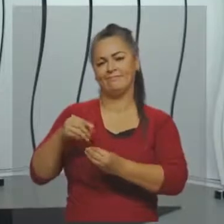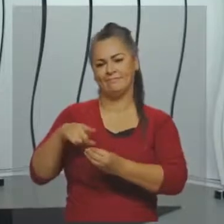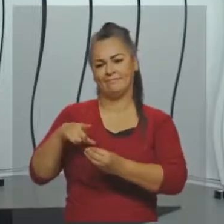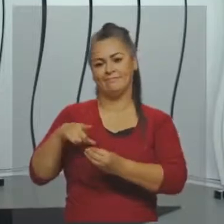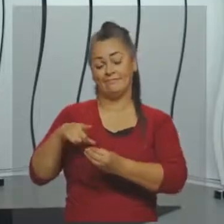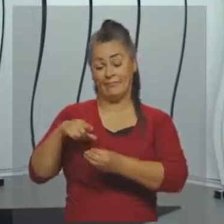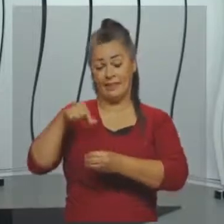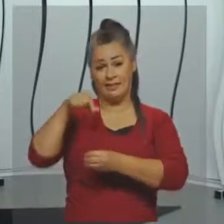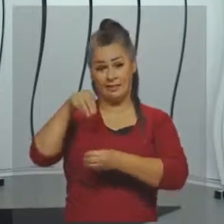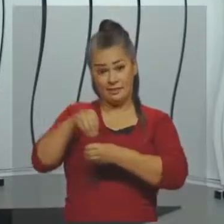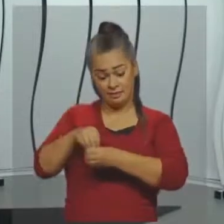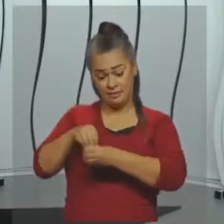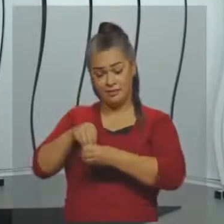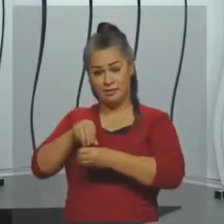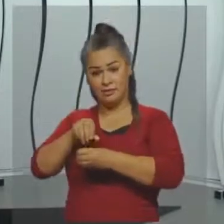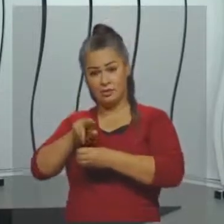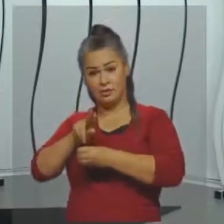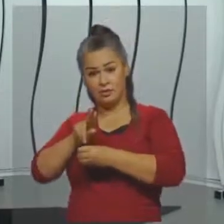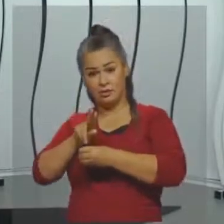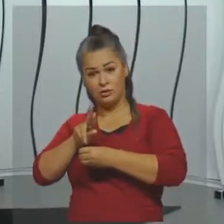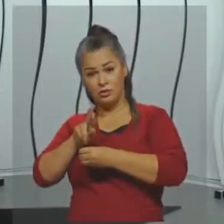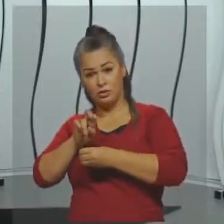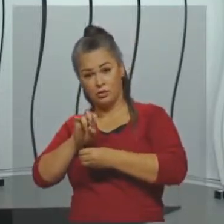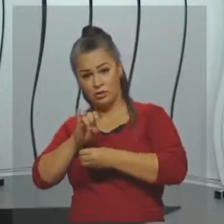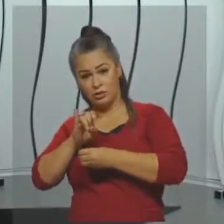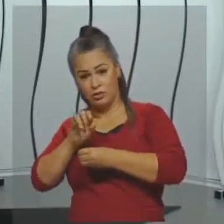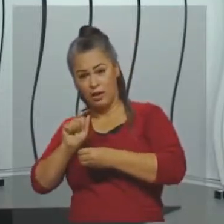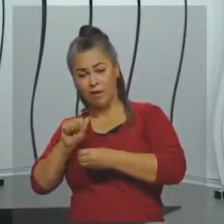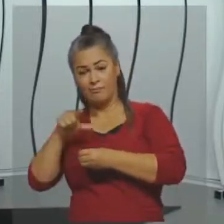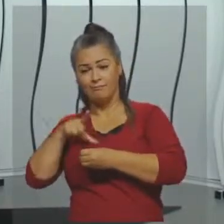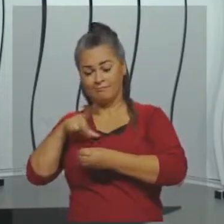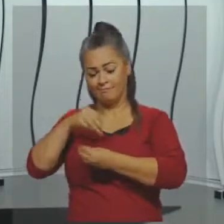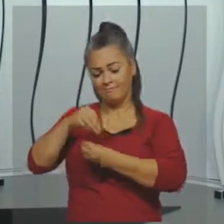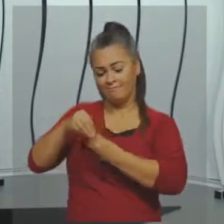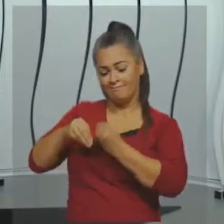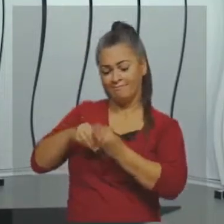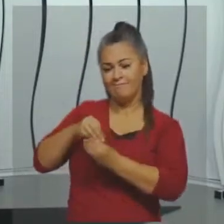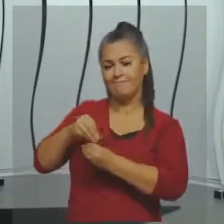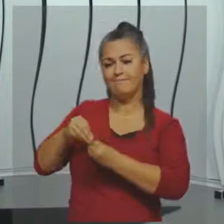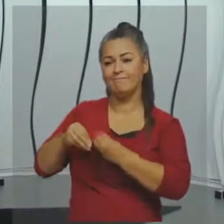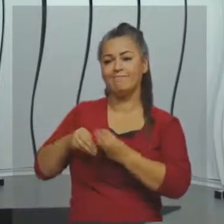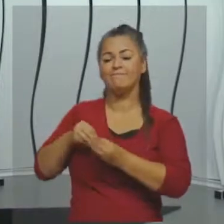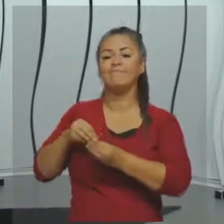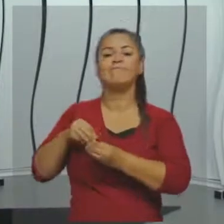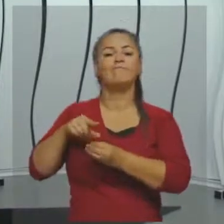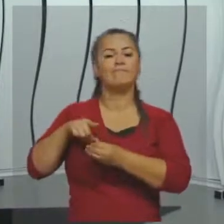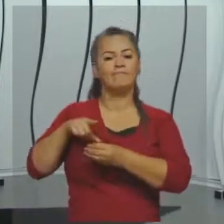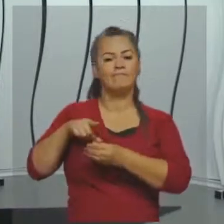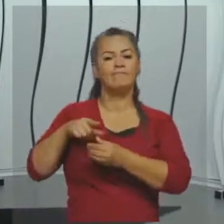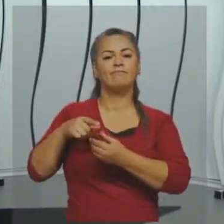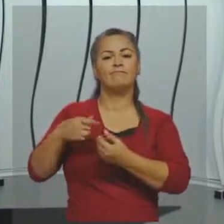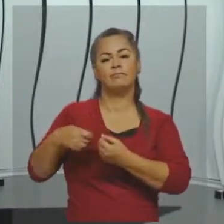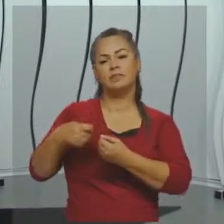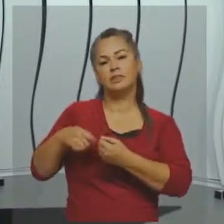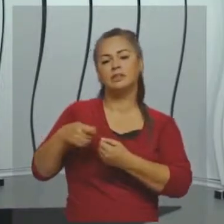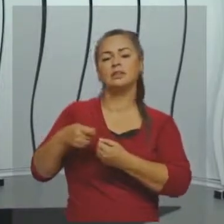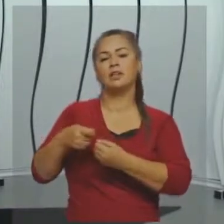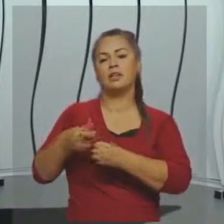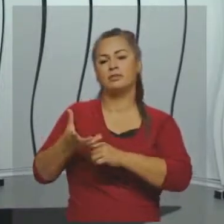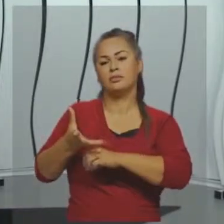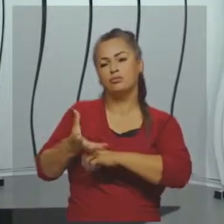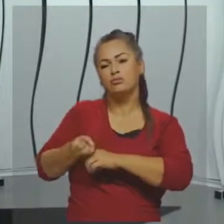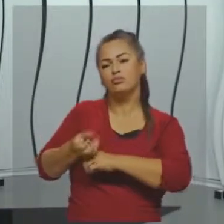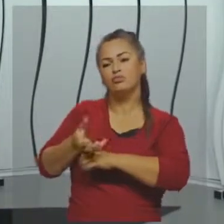ser eliminados, mas a urina também tem alguns componentes que nós precisamos deles, como é o caso da água e alguns sais